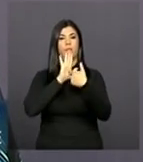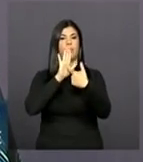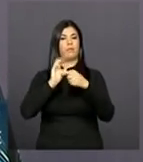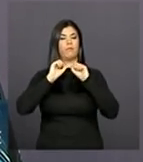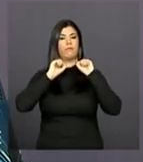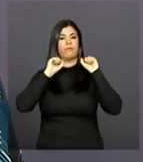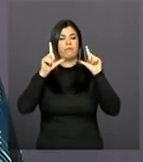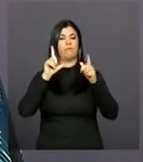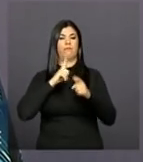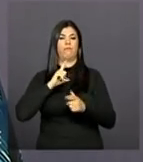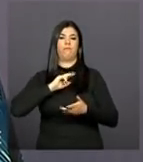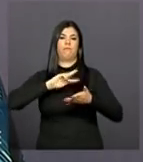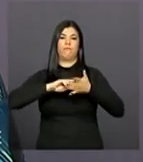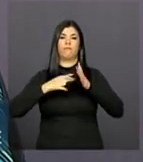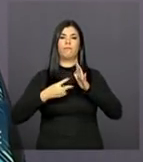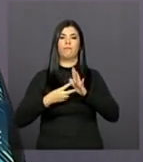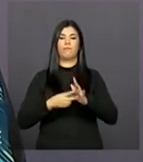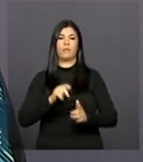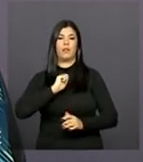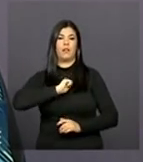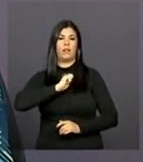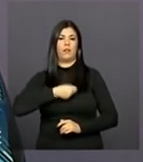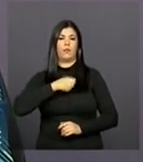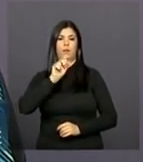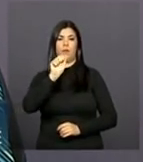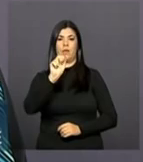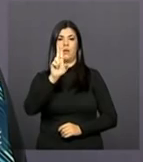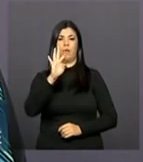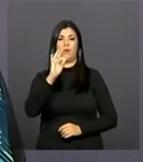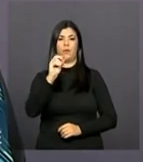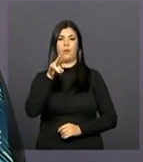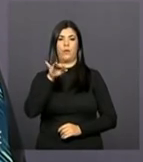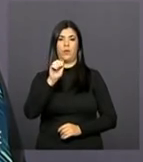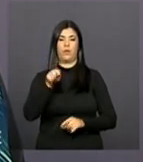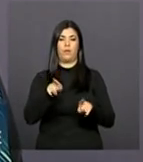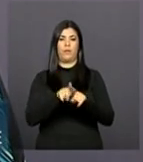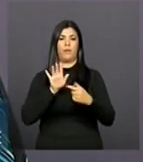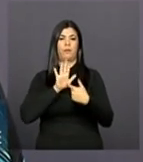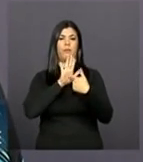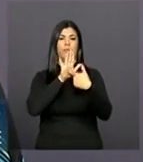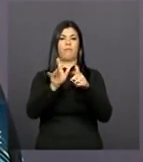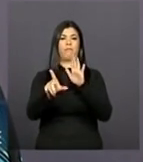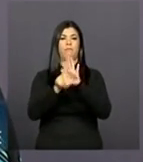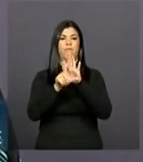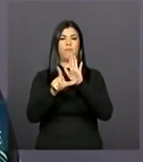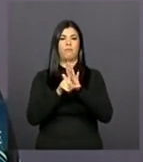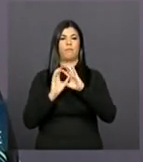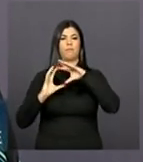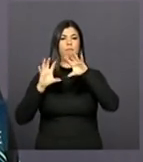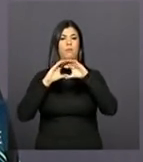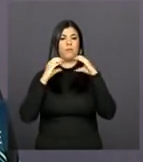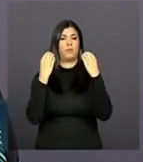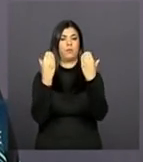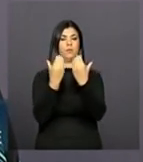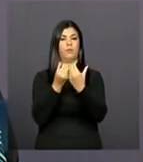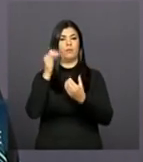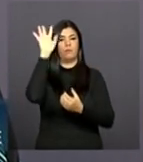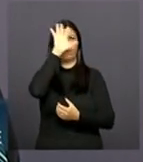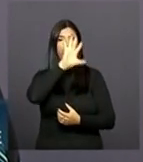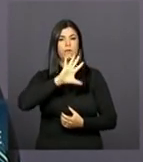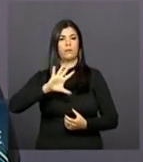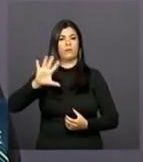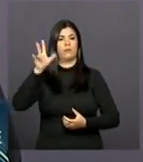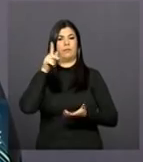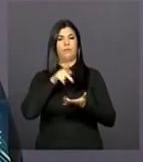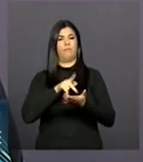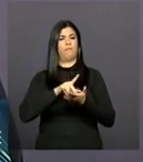a autonomia assegurada pela legislação à comissão nacional da verdade que atuou sem interferência